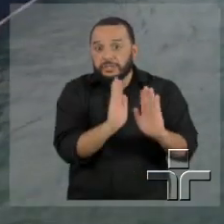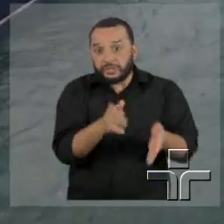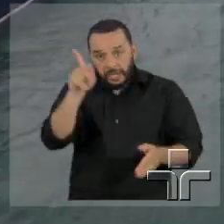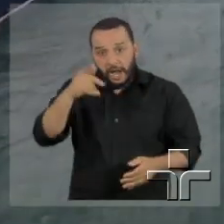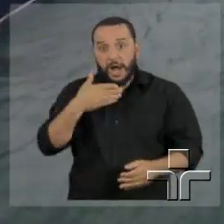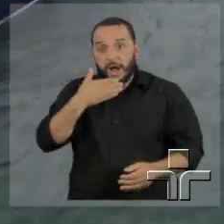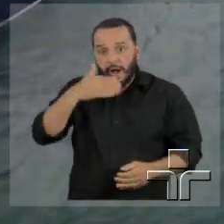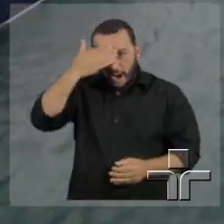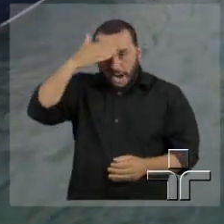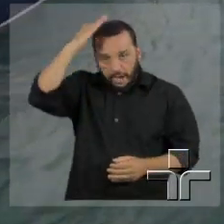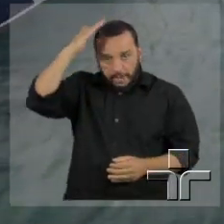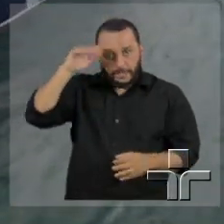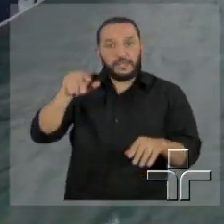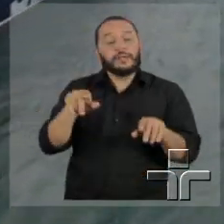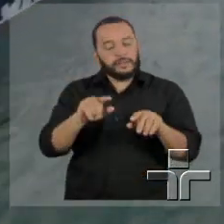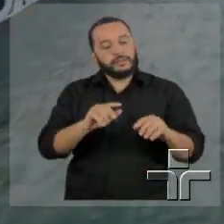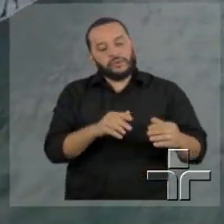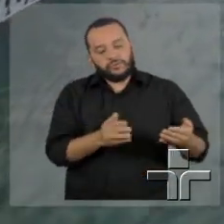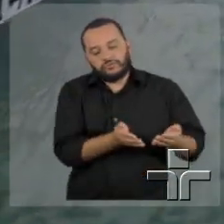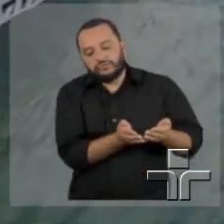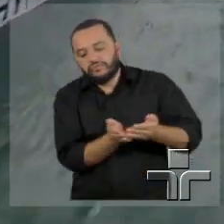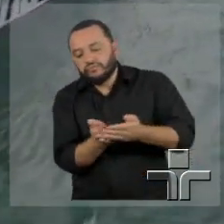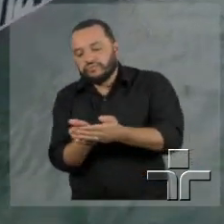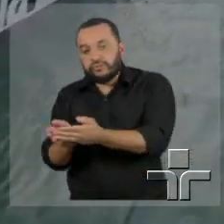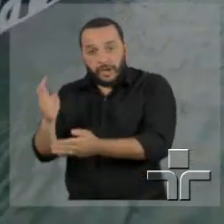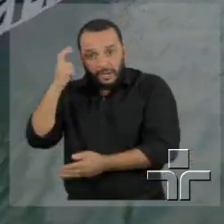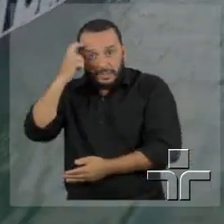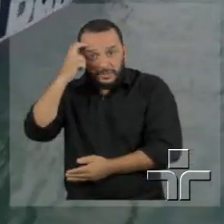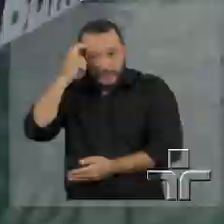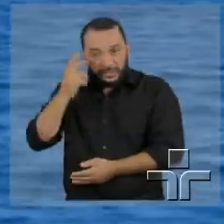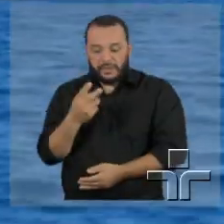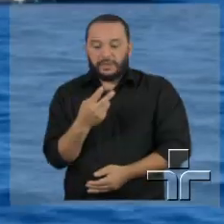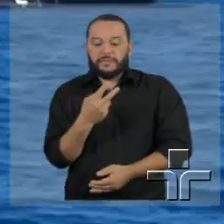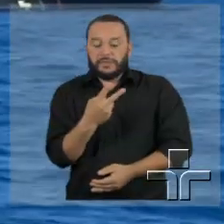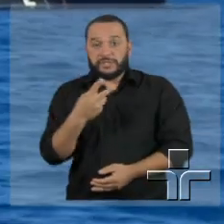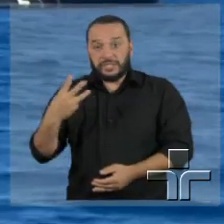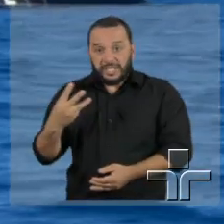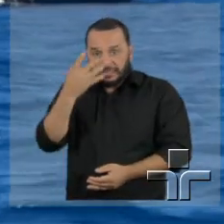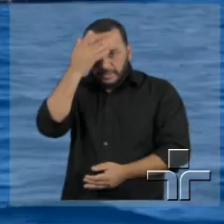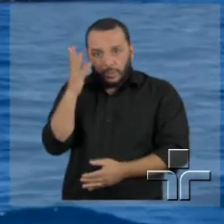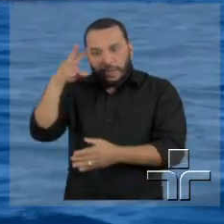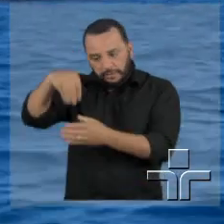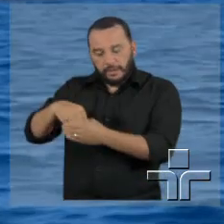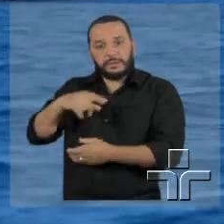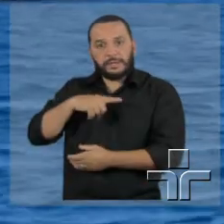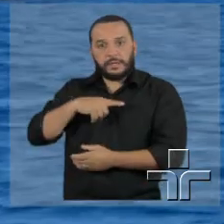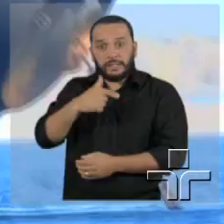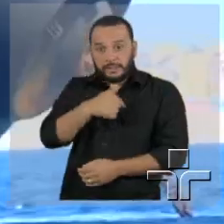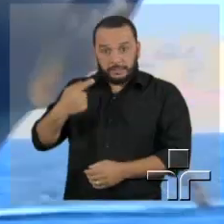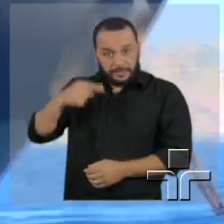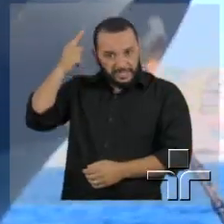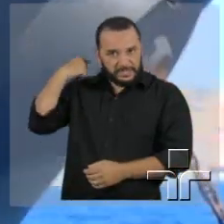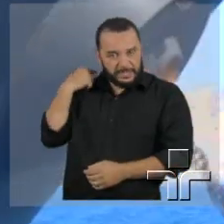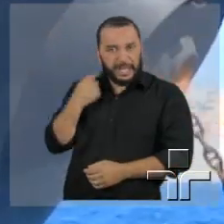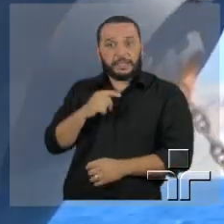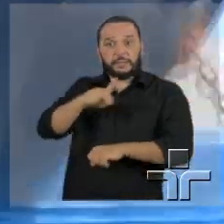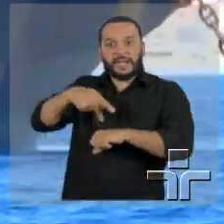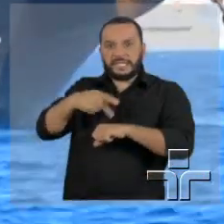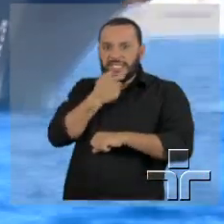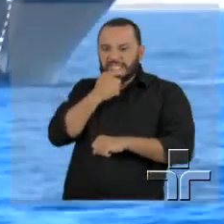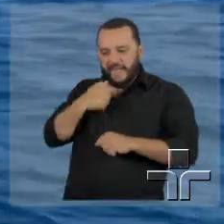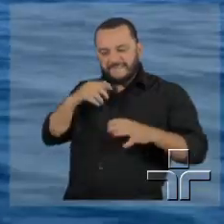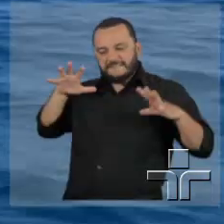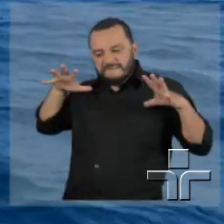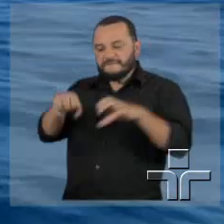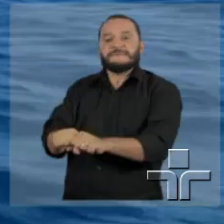Emirados Árabes e ia para a Arábia Saudita, com 23 tripulantes a bordo. Na semana passada, os britânicos apreenderam um navio